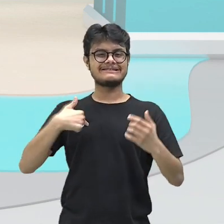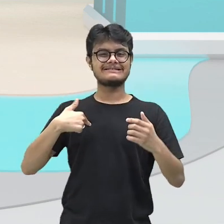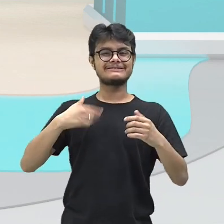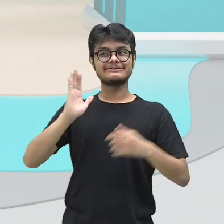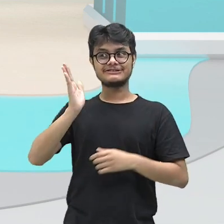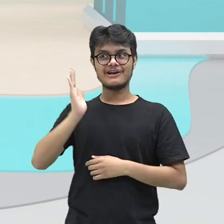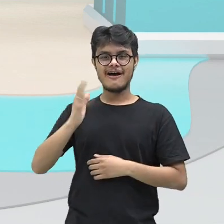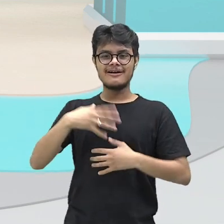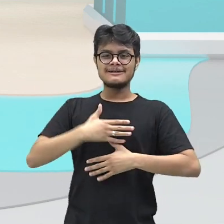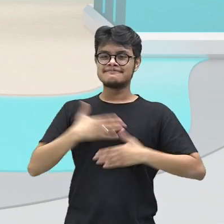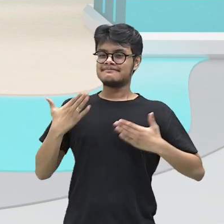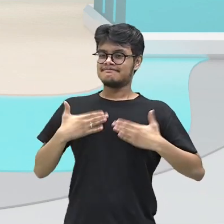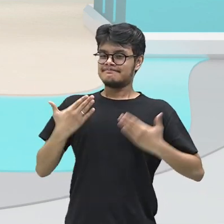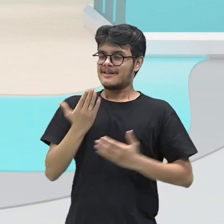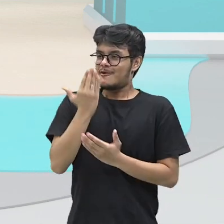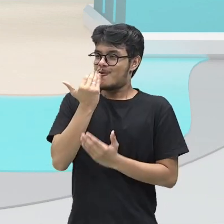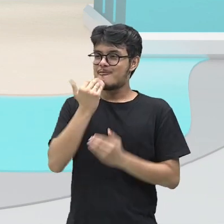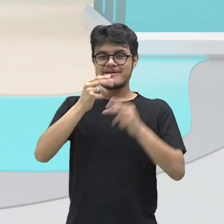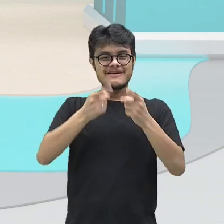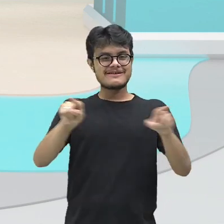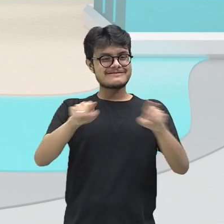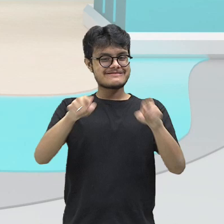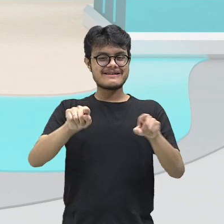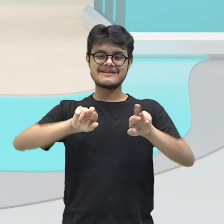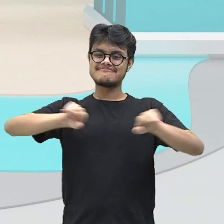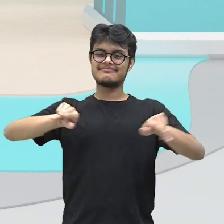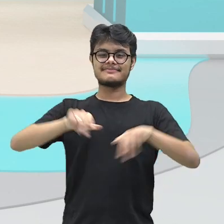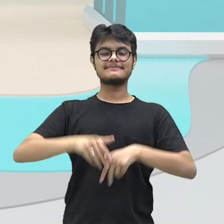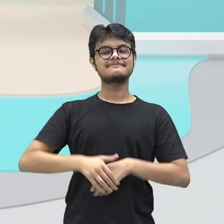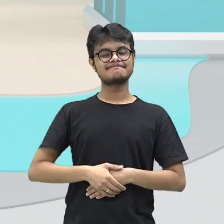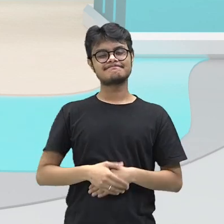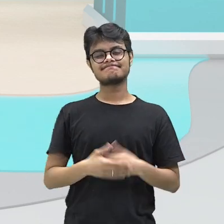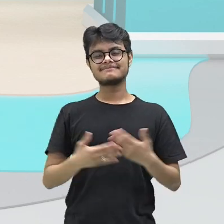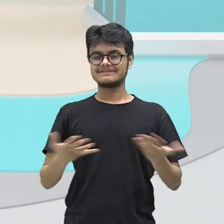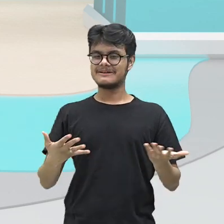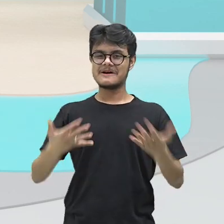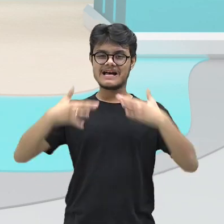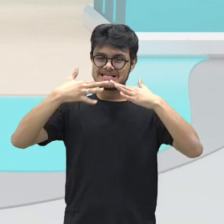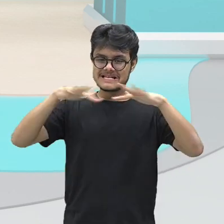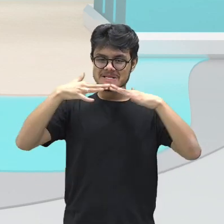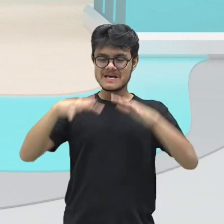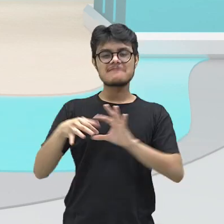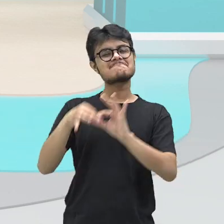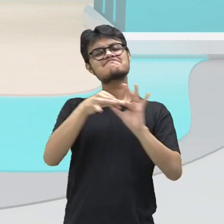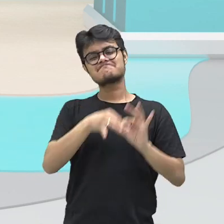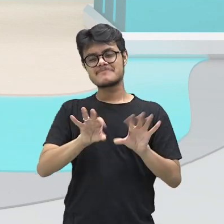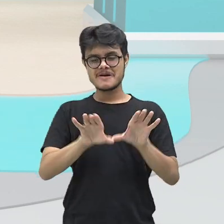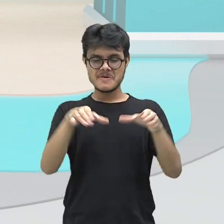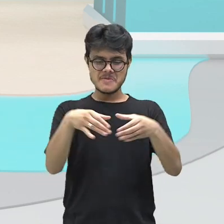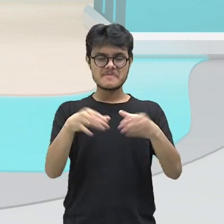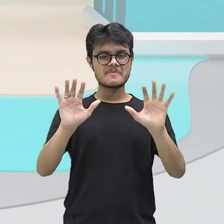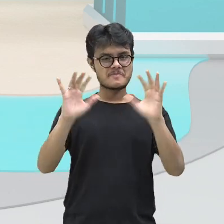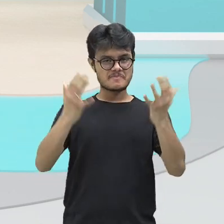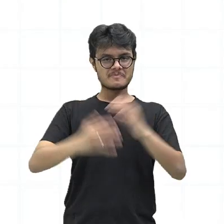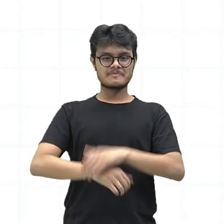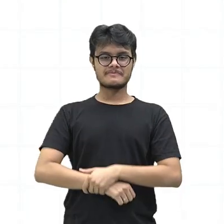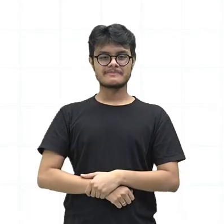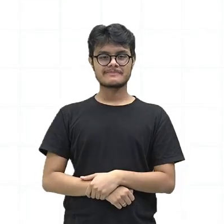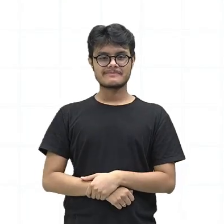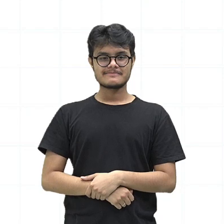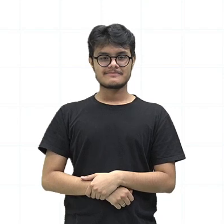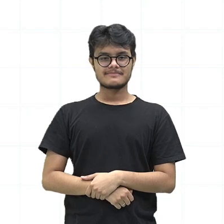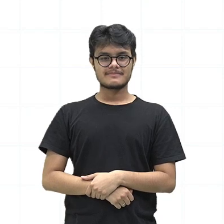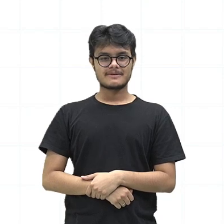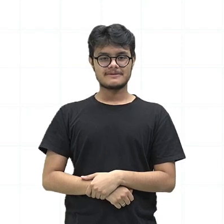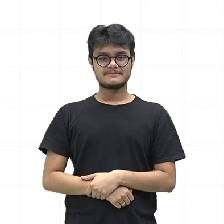tem festa junina, tem comida típica, tem dança. Então é comum, né, as comunidades se reunirem para esses festejos.